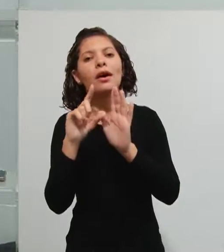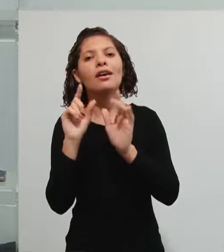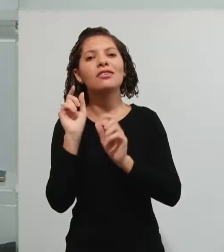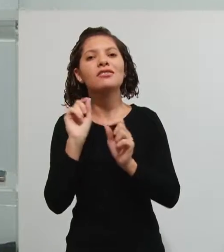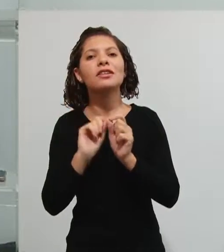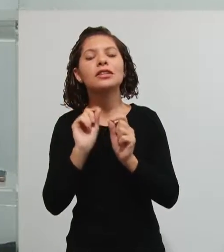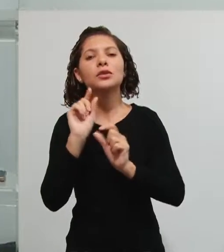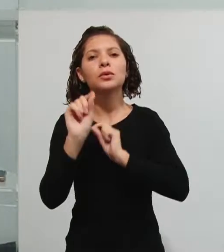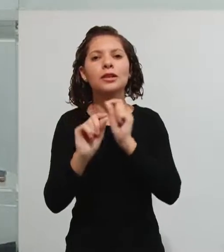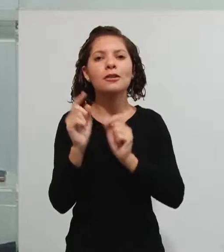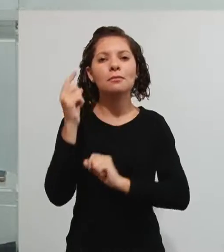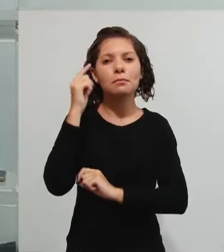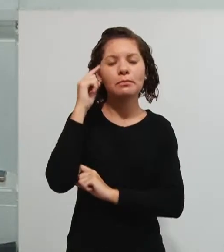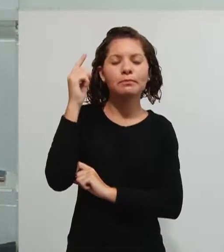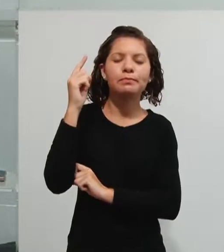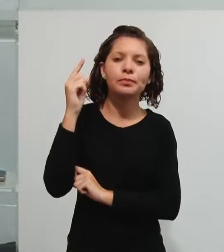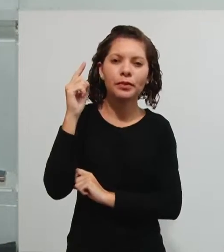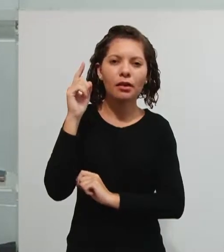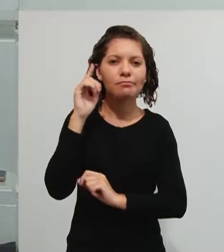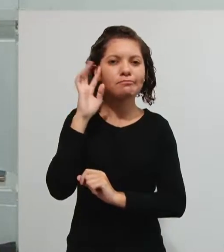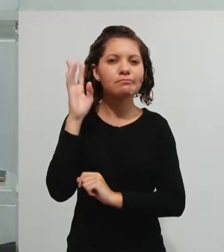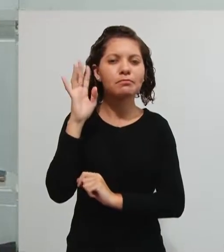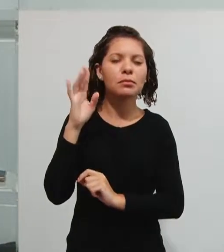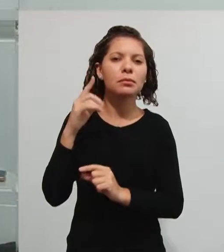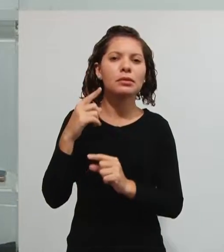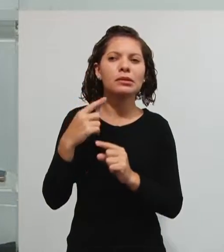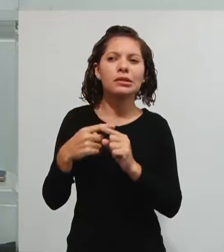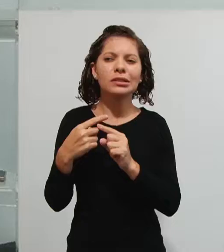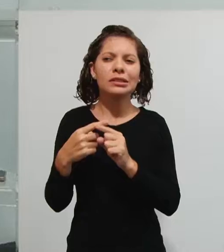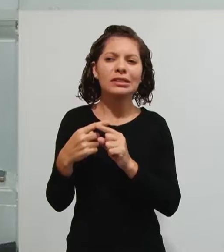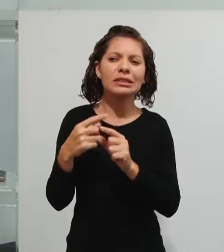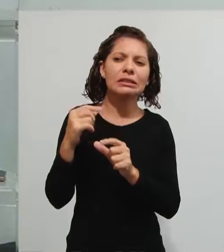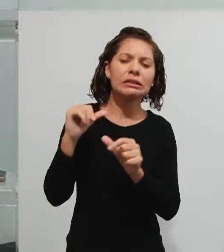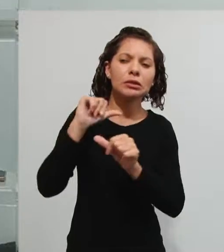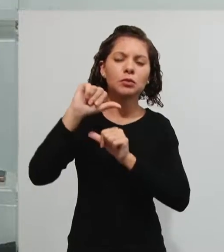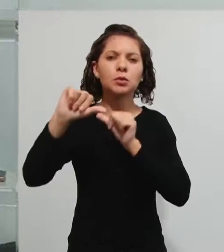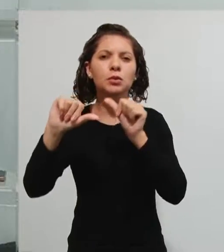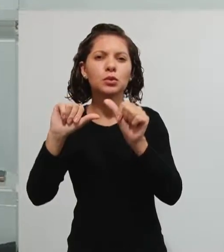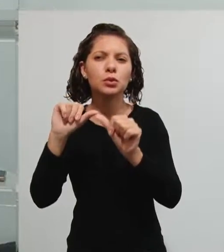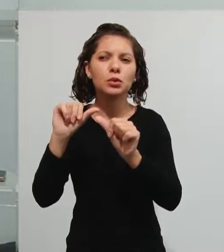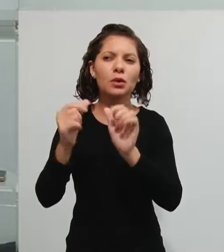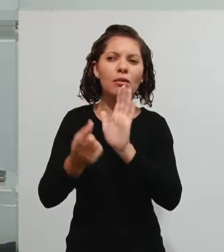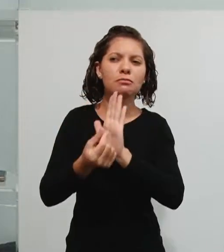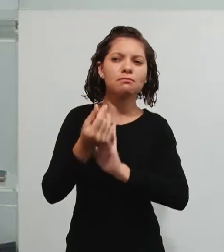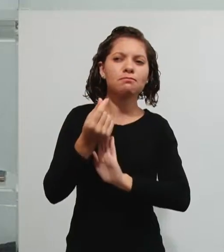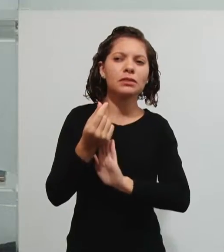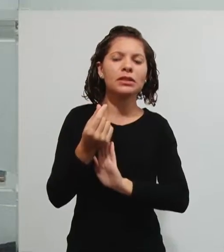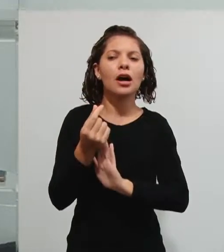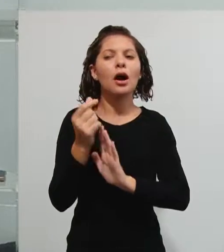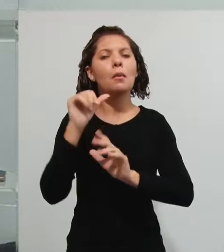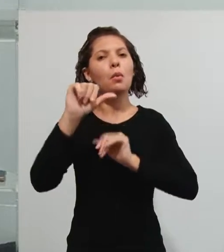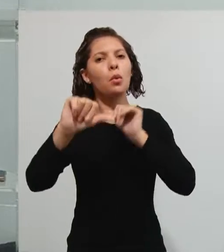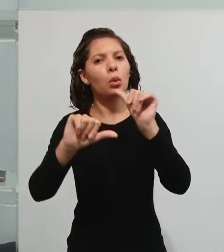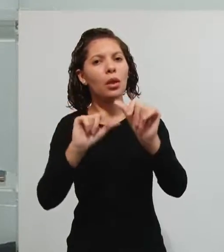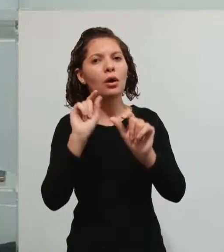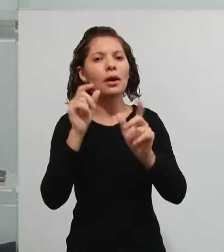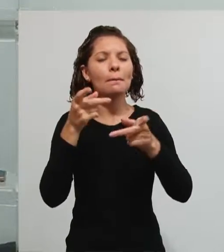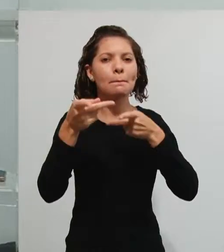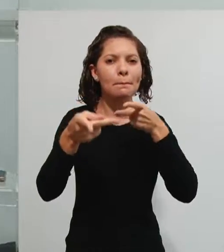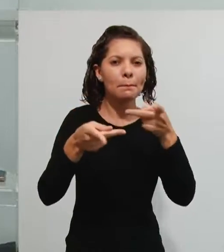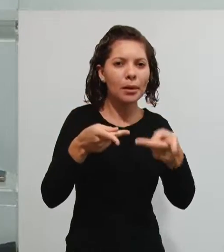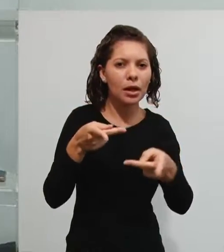e entender o porquê que houve esse desvio e aplicar um plano de ação